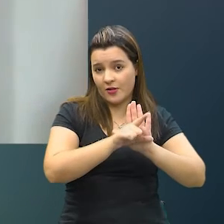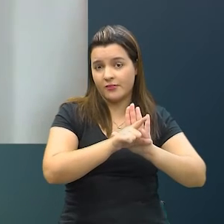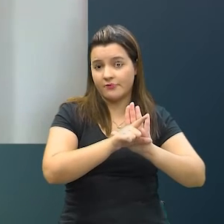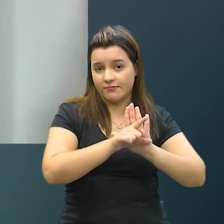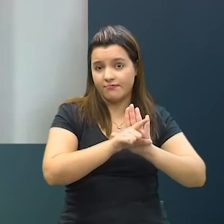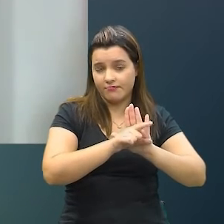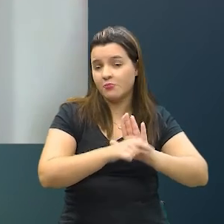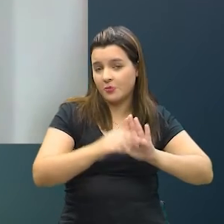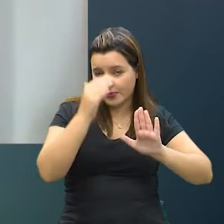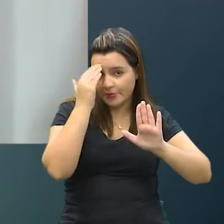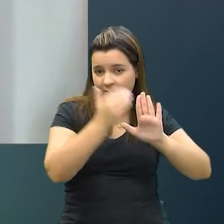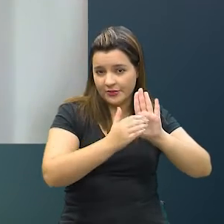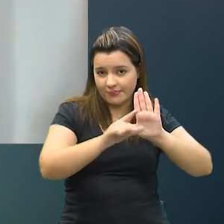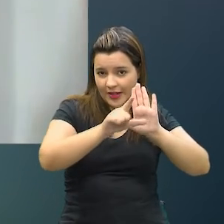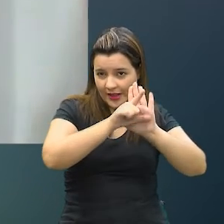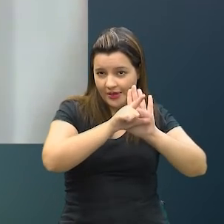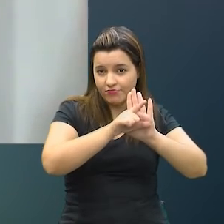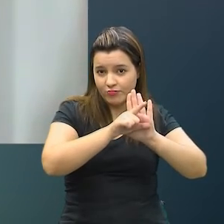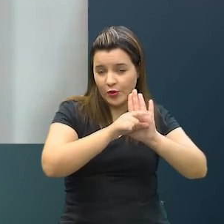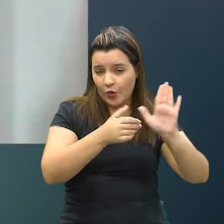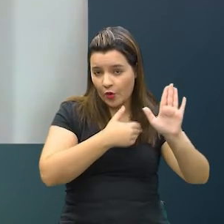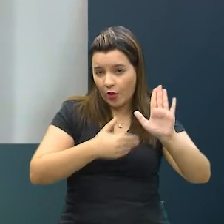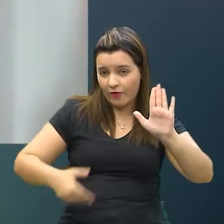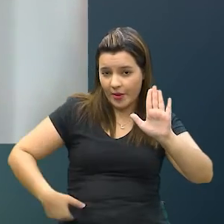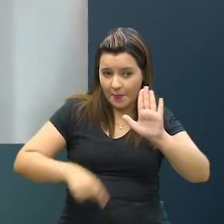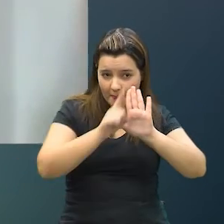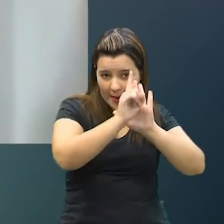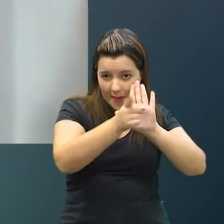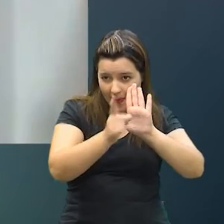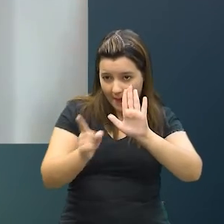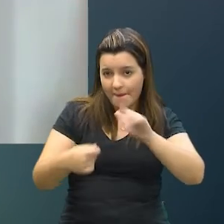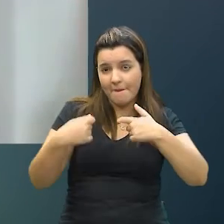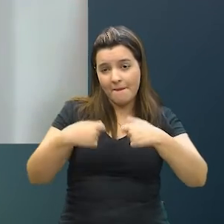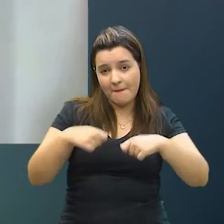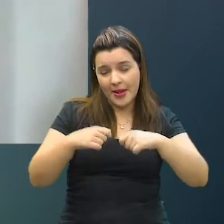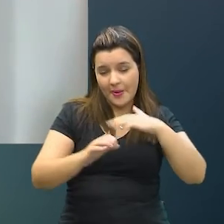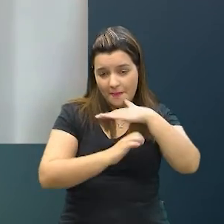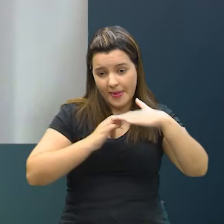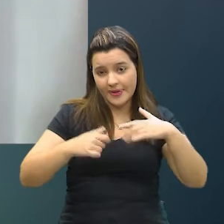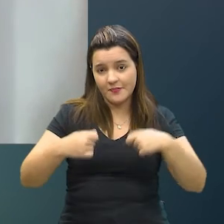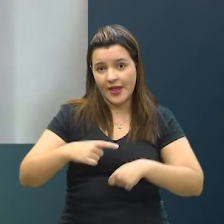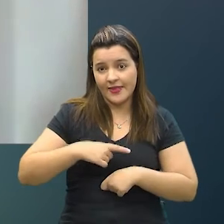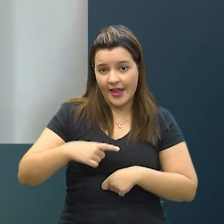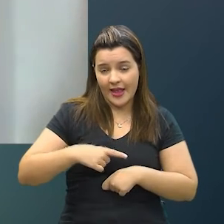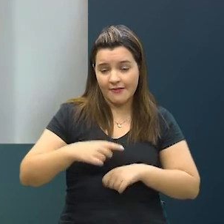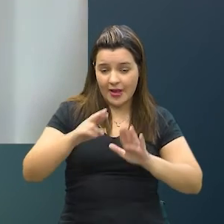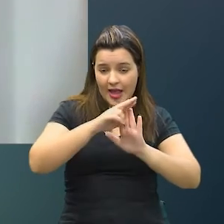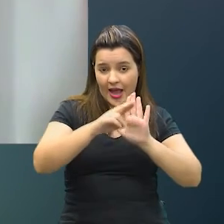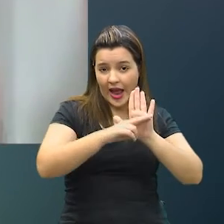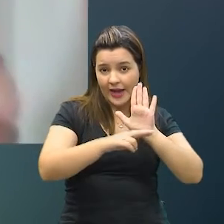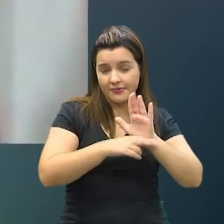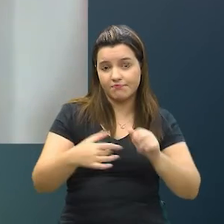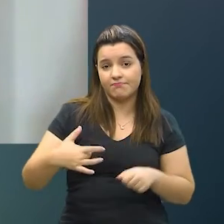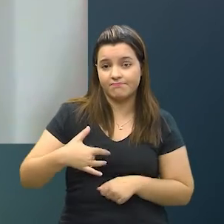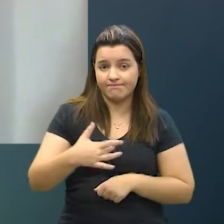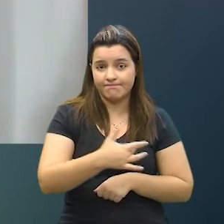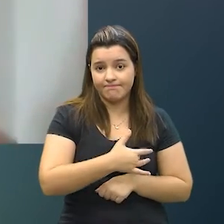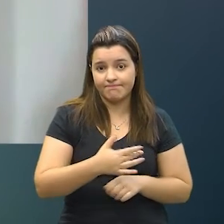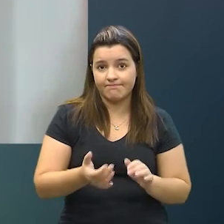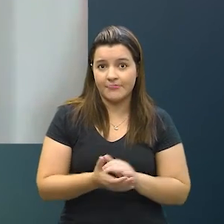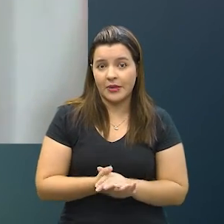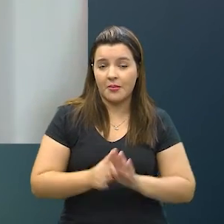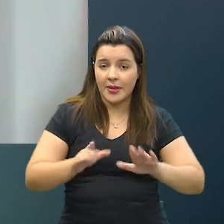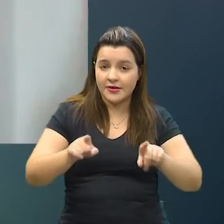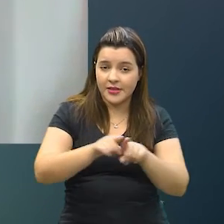assim, cumprir todas as exigências legais ali de saúde, mas também